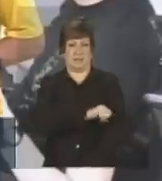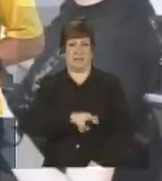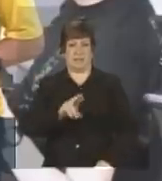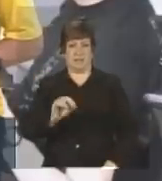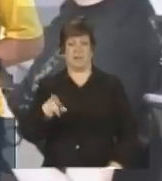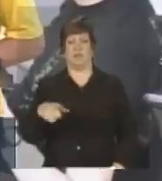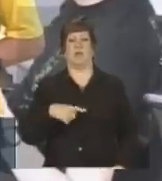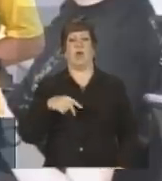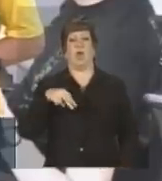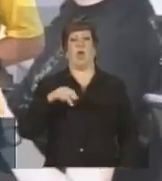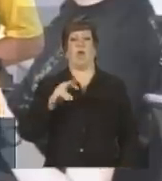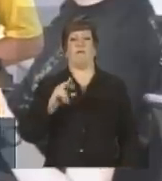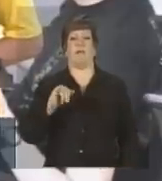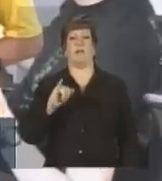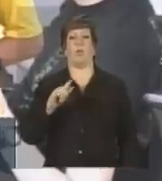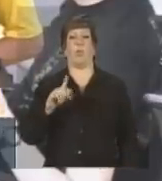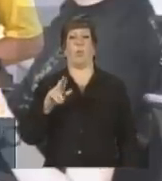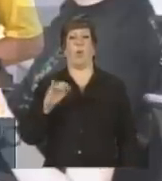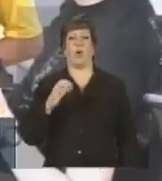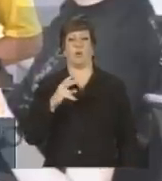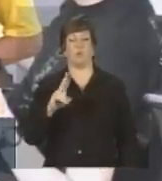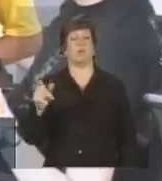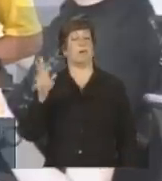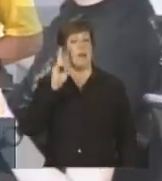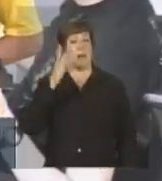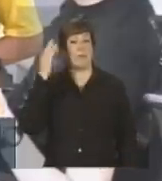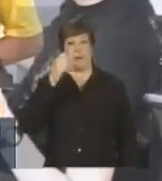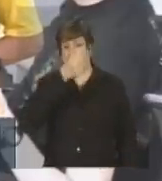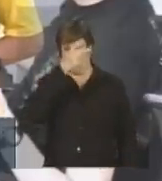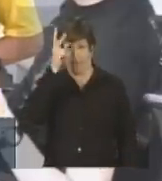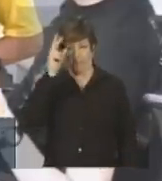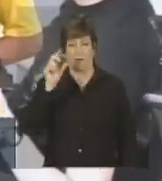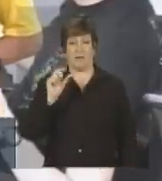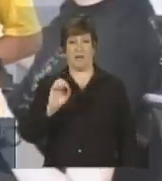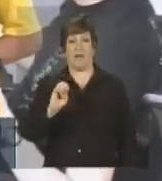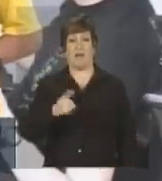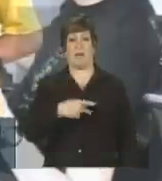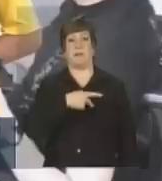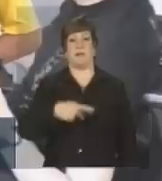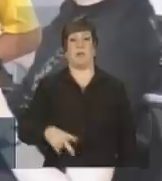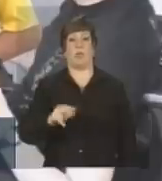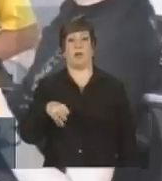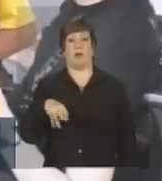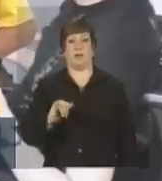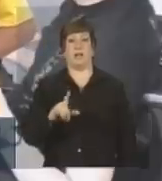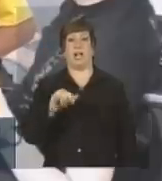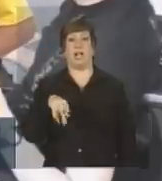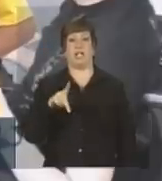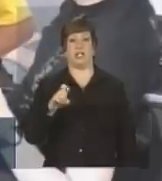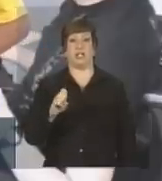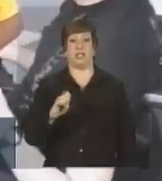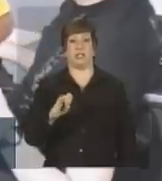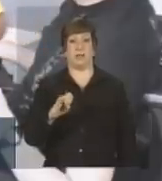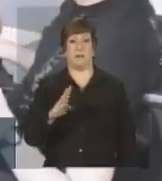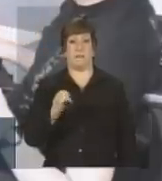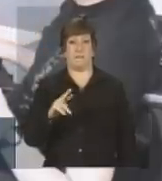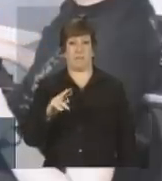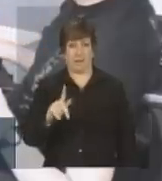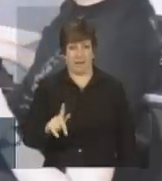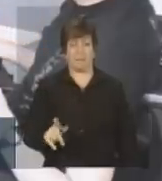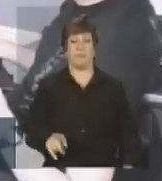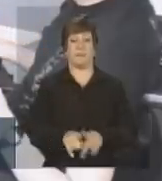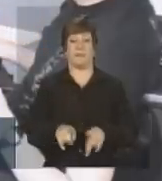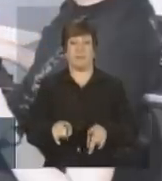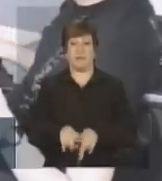Nova Iguaçu. Na ocasião, o prefeito era o senador Lindbergh, ex-presidente da Uni. Também foi o ProUni que trouxe o